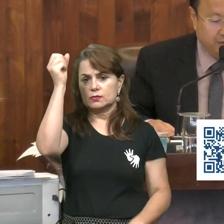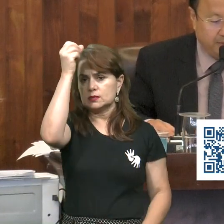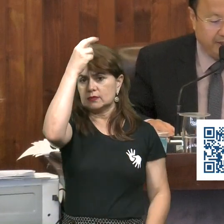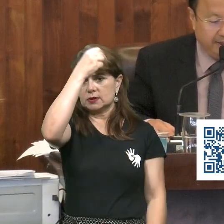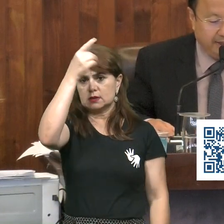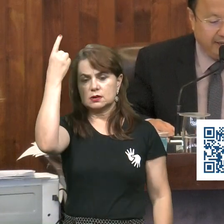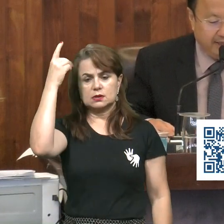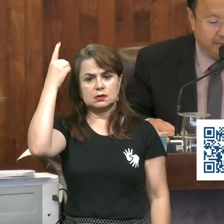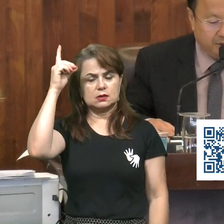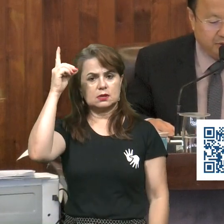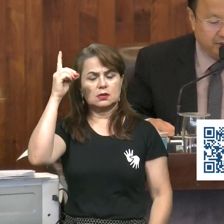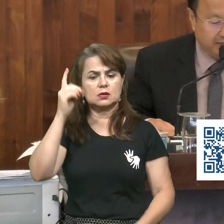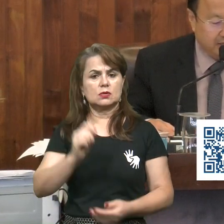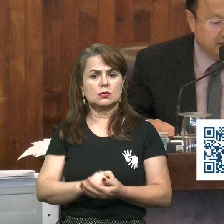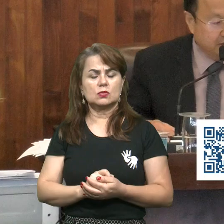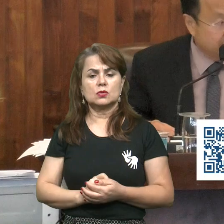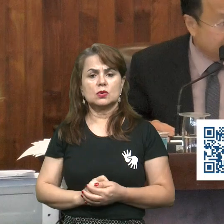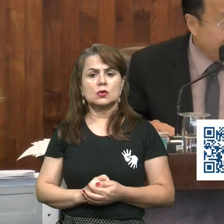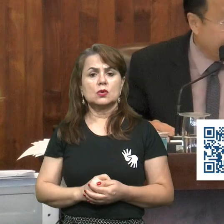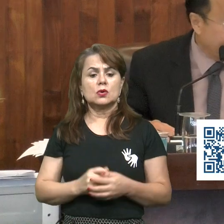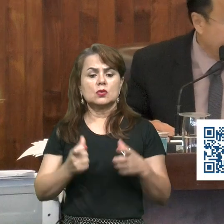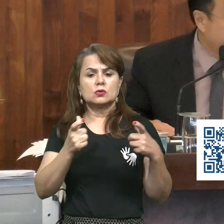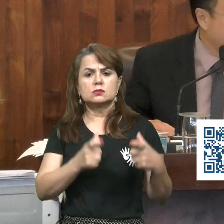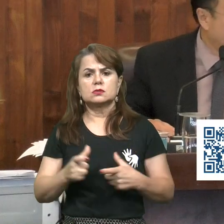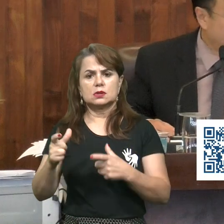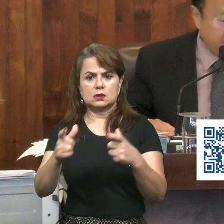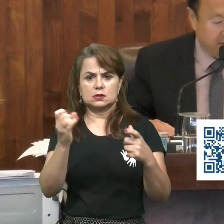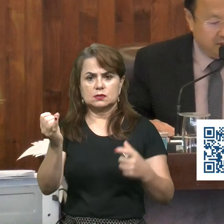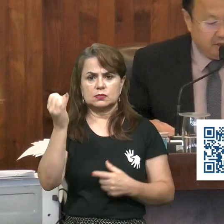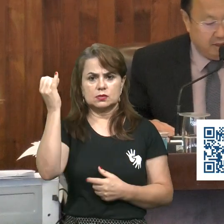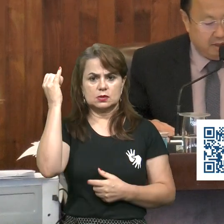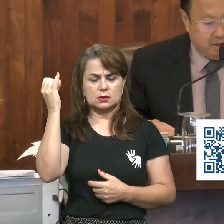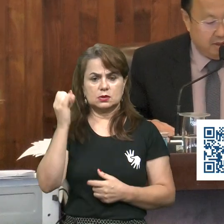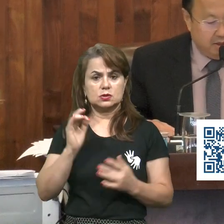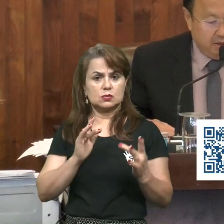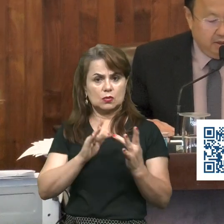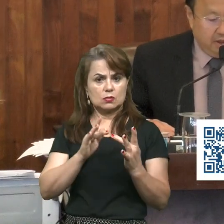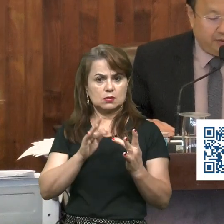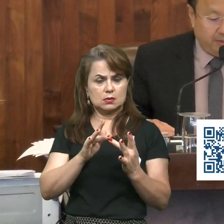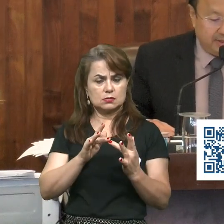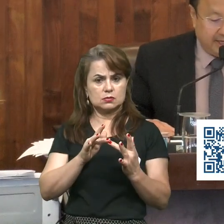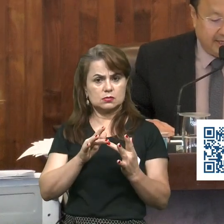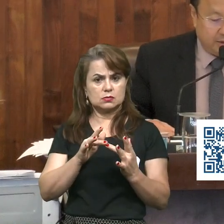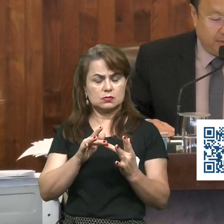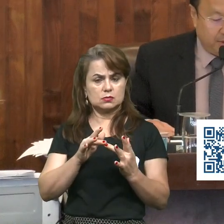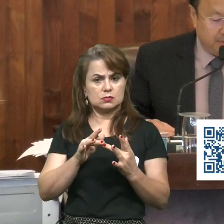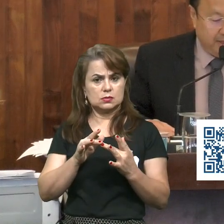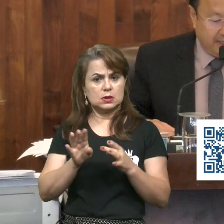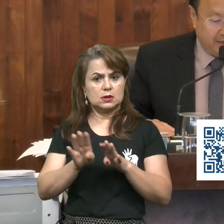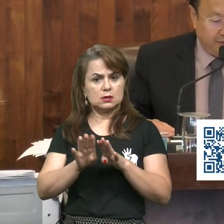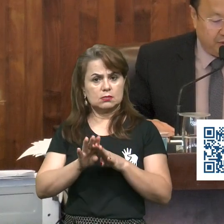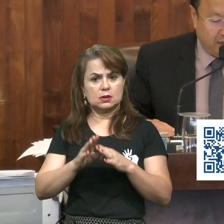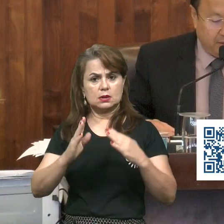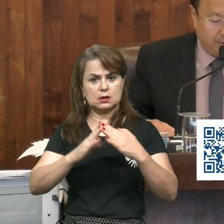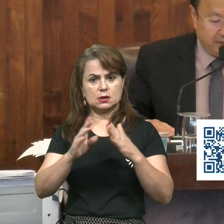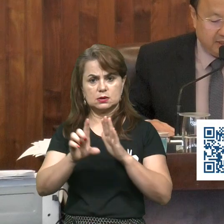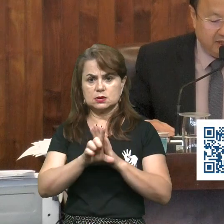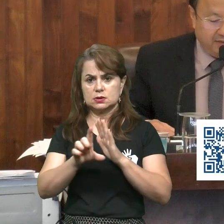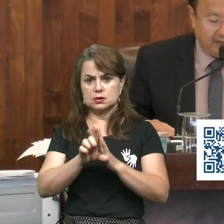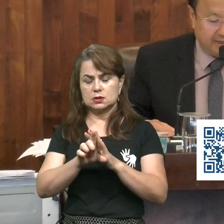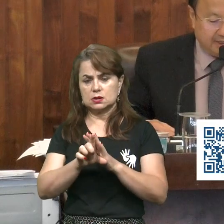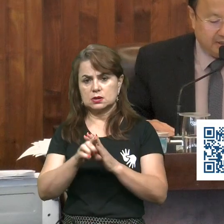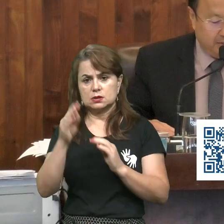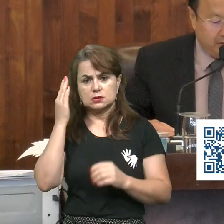Alonso, de forma reiterada, após contatar os setores competentes, informar essa casa sobre a possibilidade de se efetuar uma